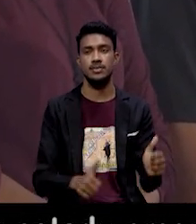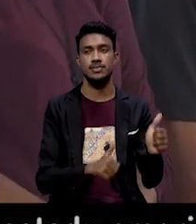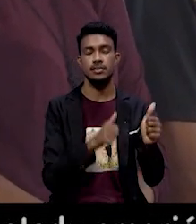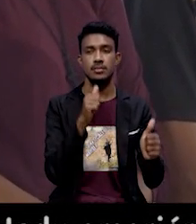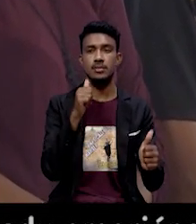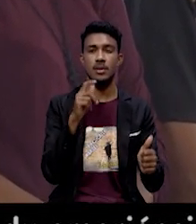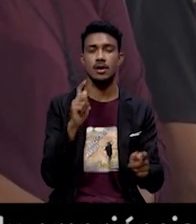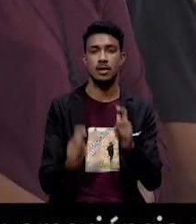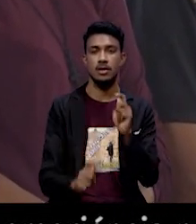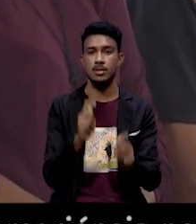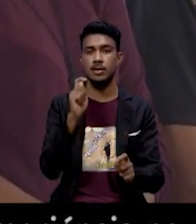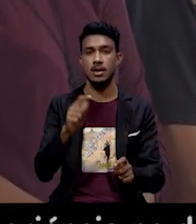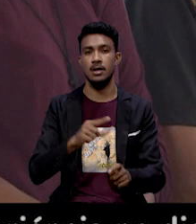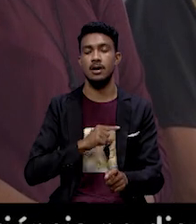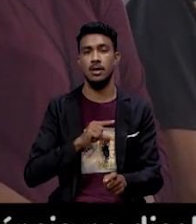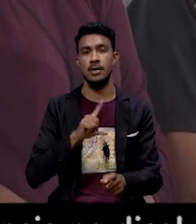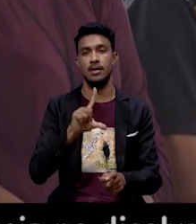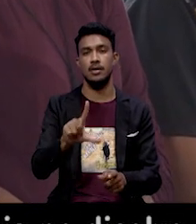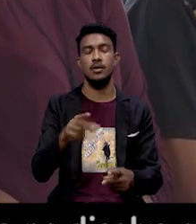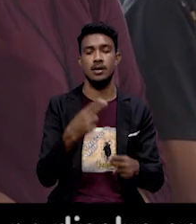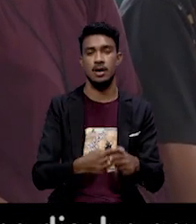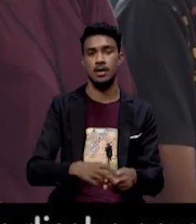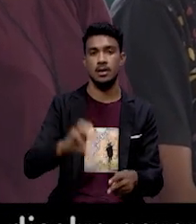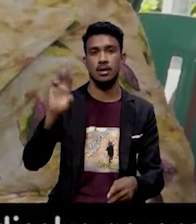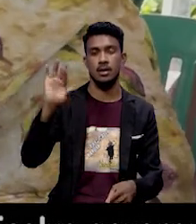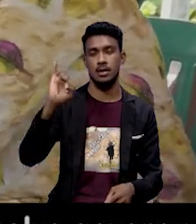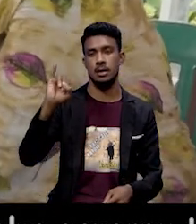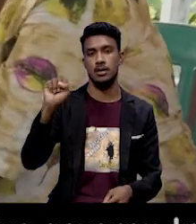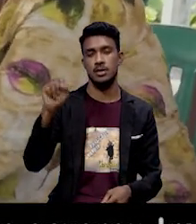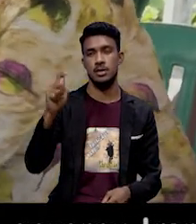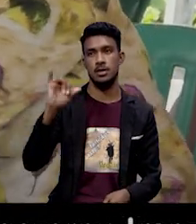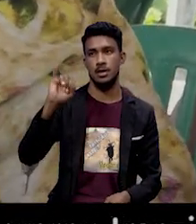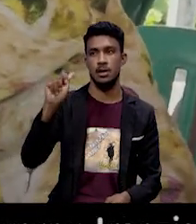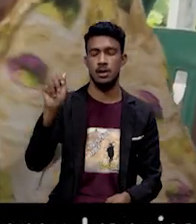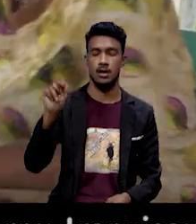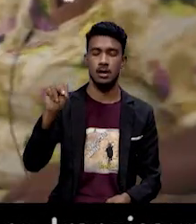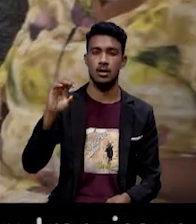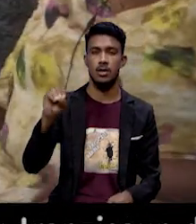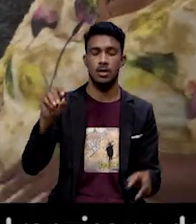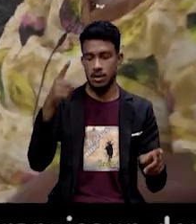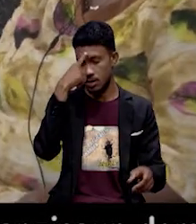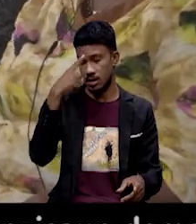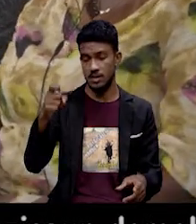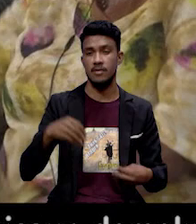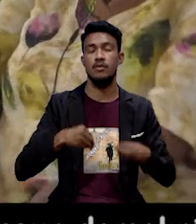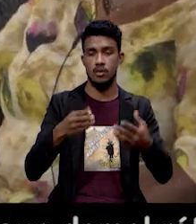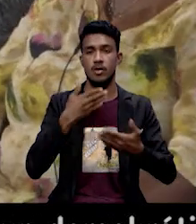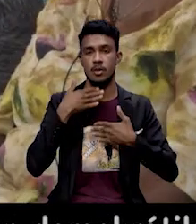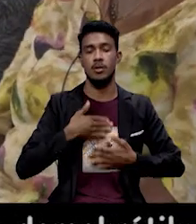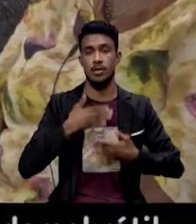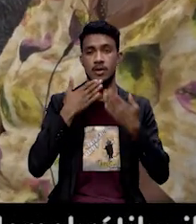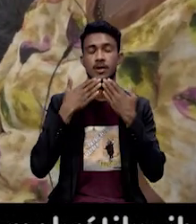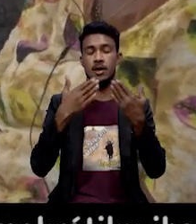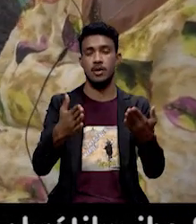prisional Gleno Cristiano Salsinha, agradece para o Partido Kunto, também para o serviço Barak, maibê, pelo halo solidariedade